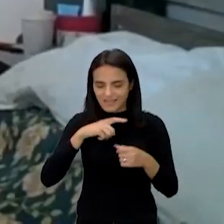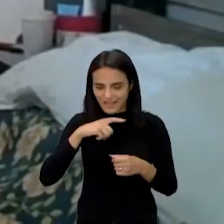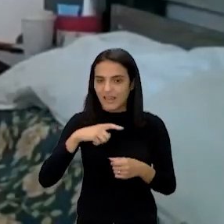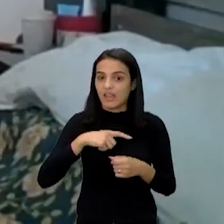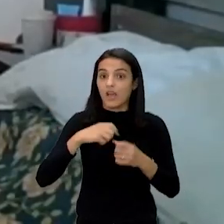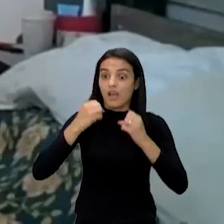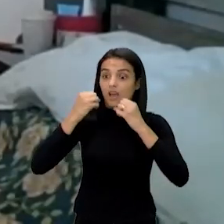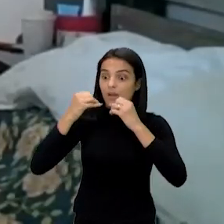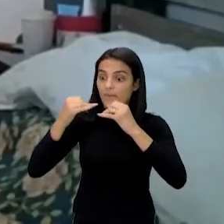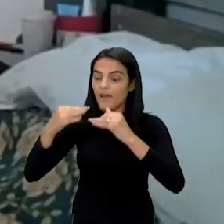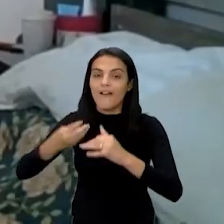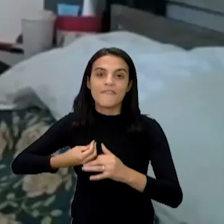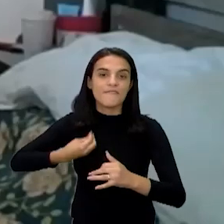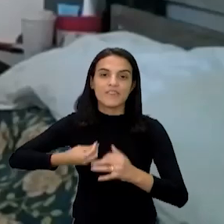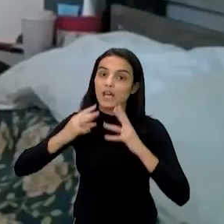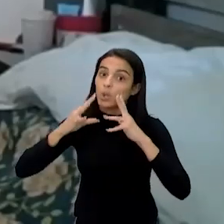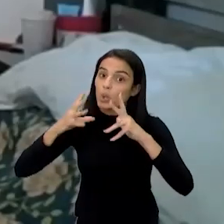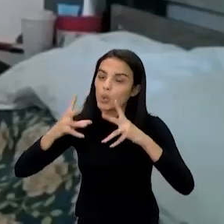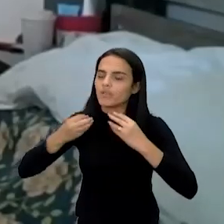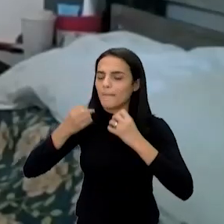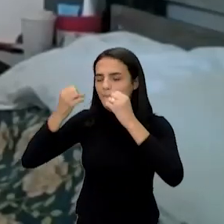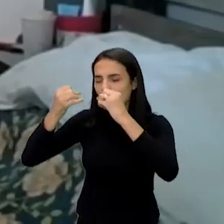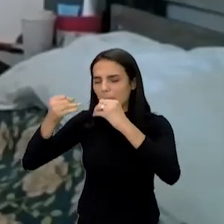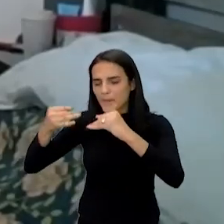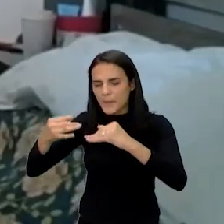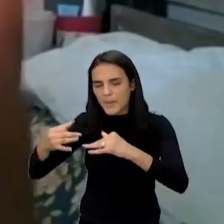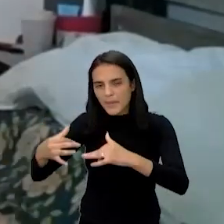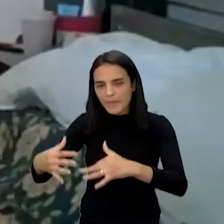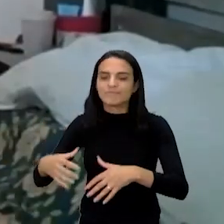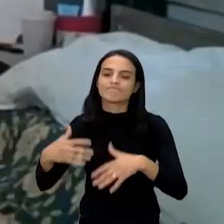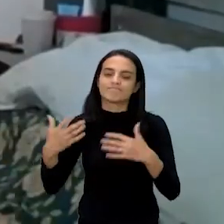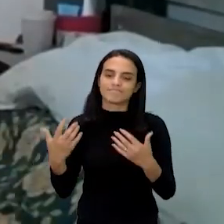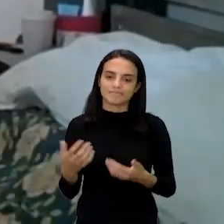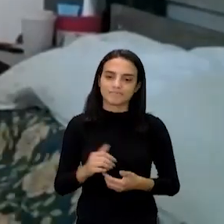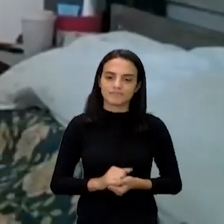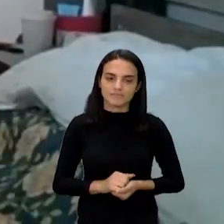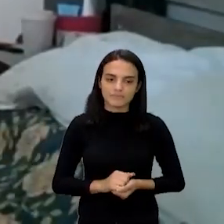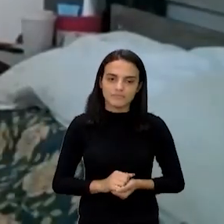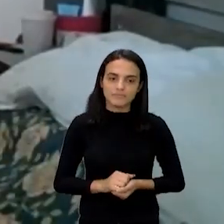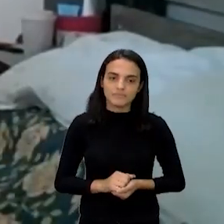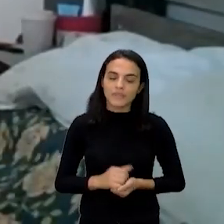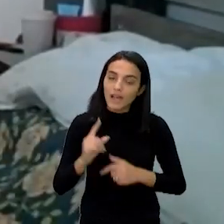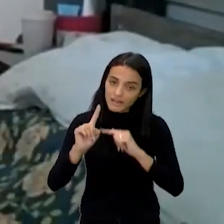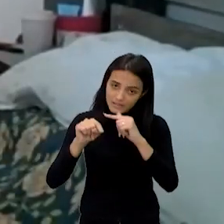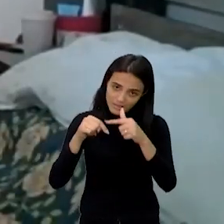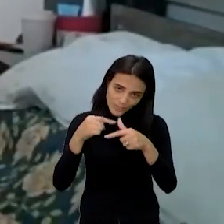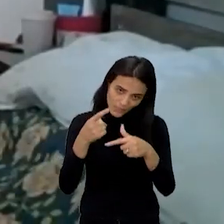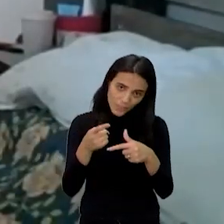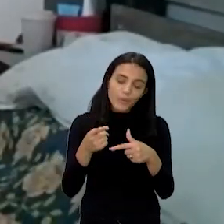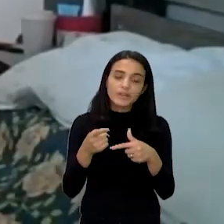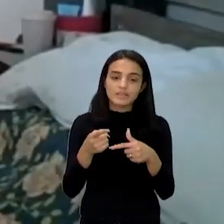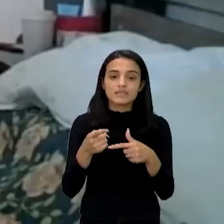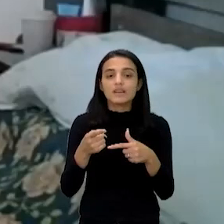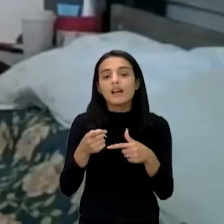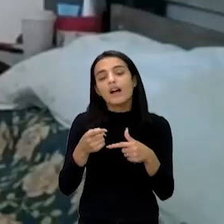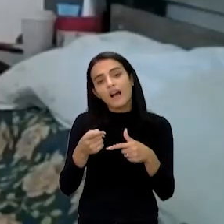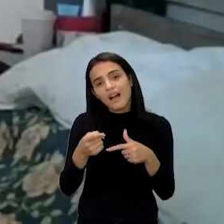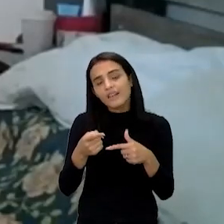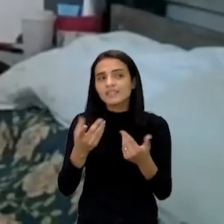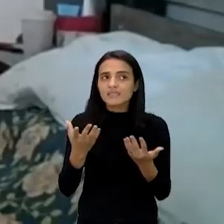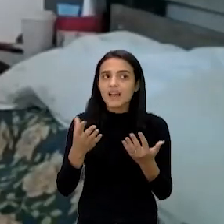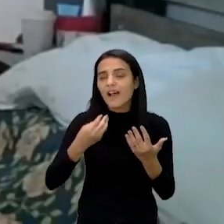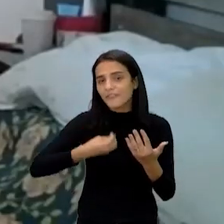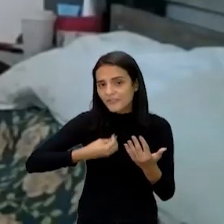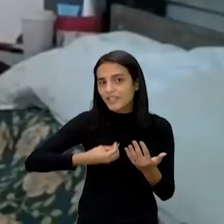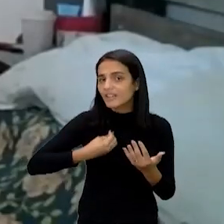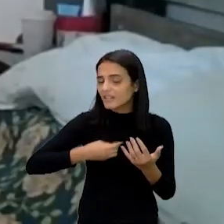vida para alguém quanto eu falei para Denise na época, tá? E aí depois dessa passagem, né, da identificação, as coisas começaram a